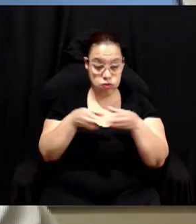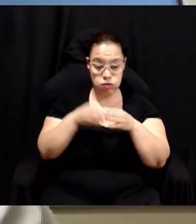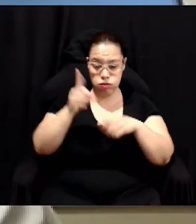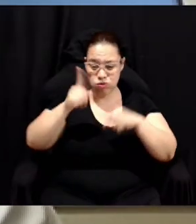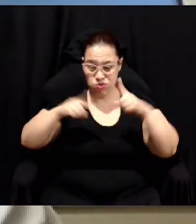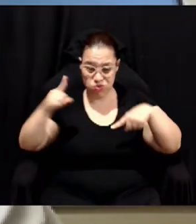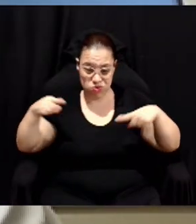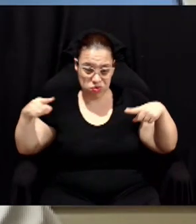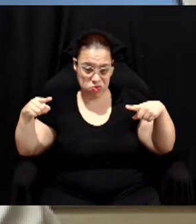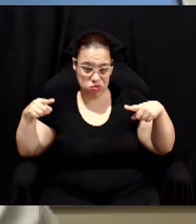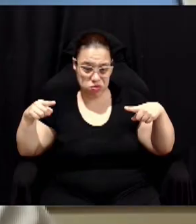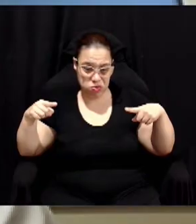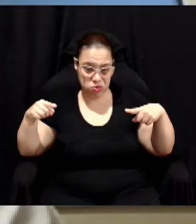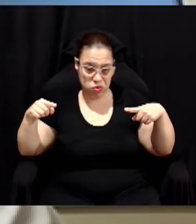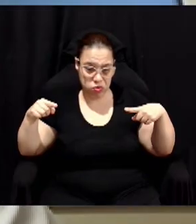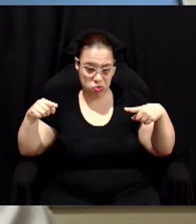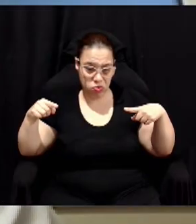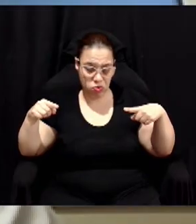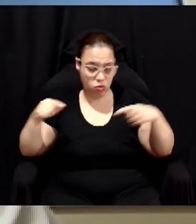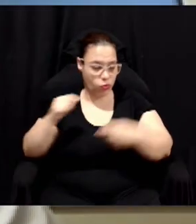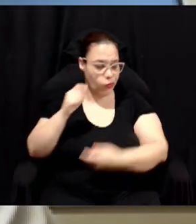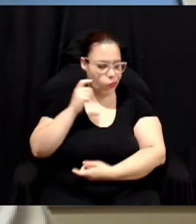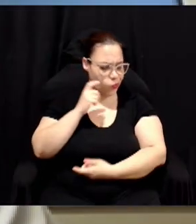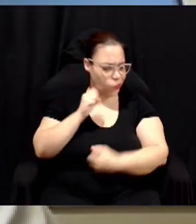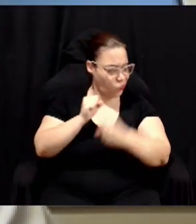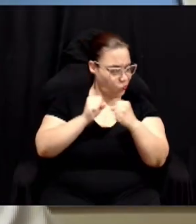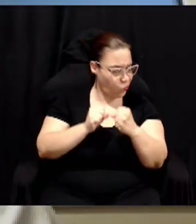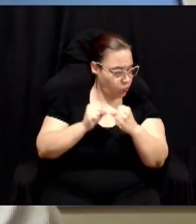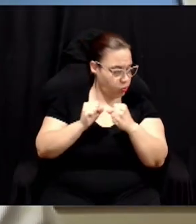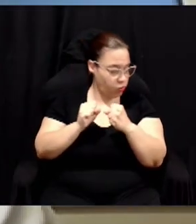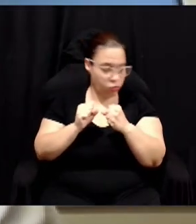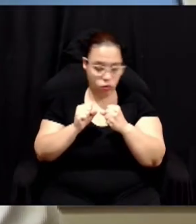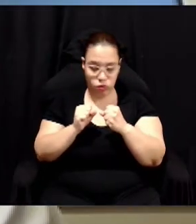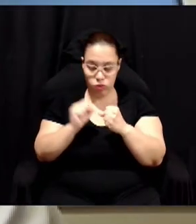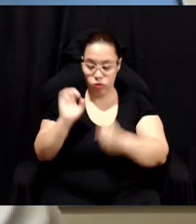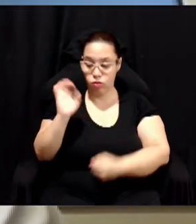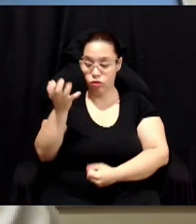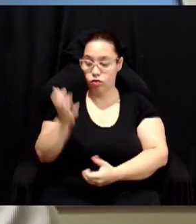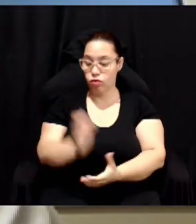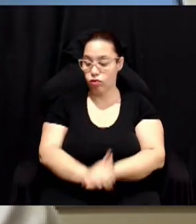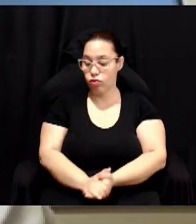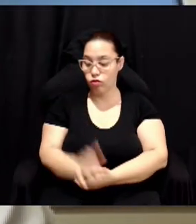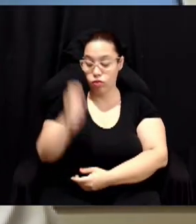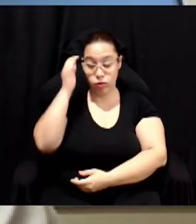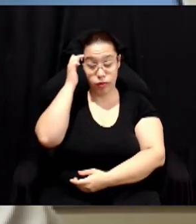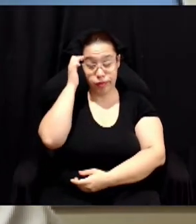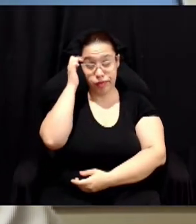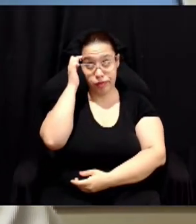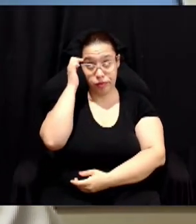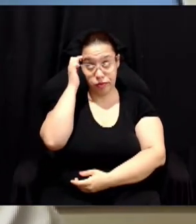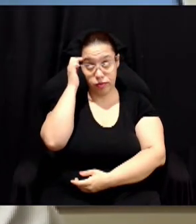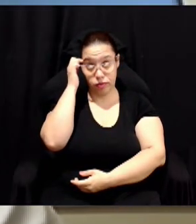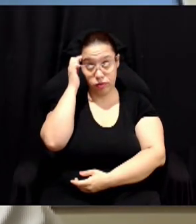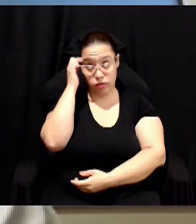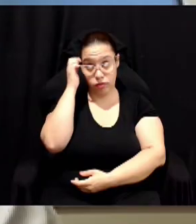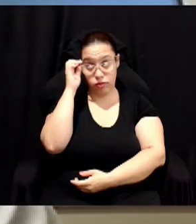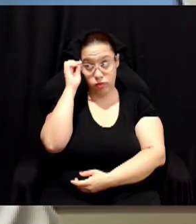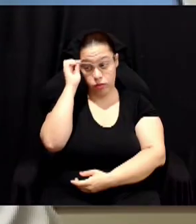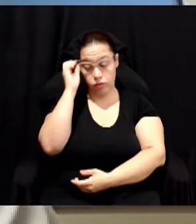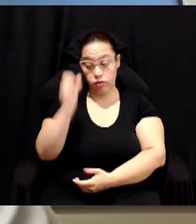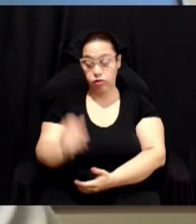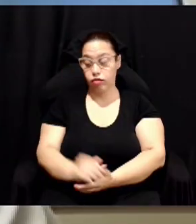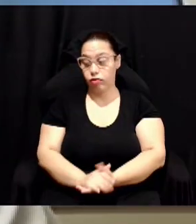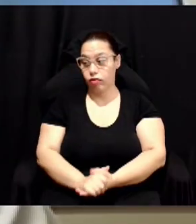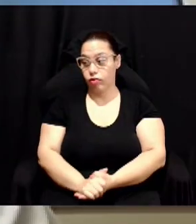genes que podem causar essa expressão, podem causar esse efeito e a